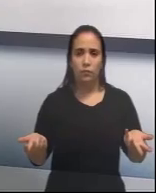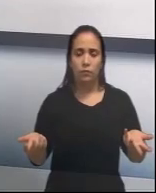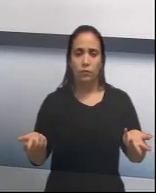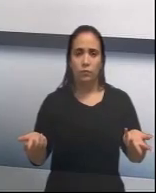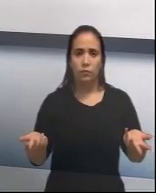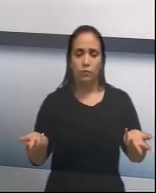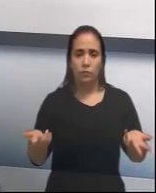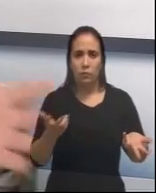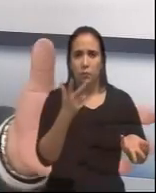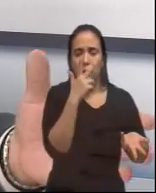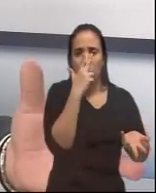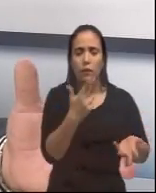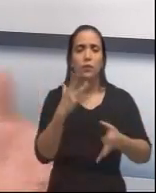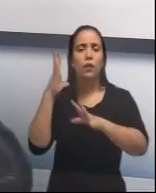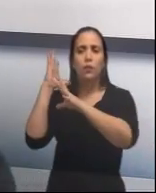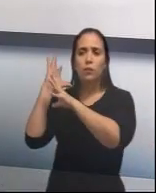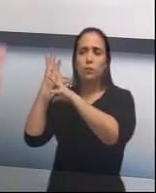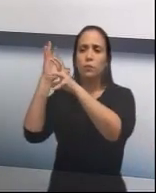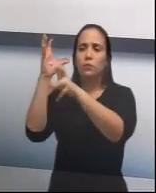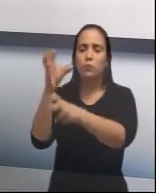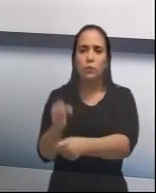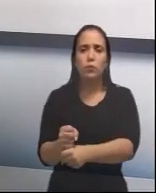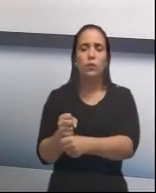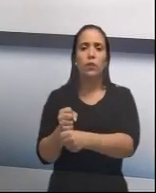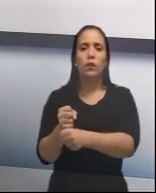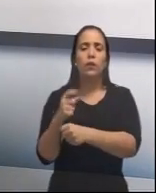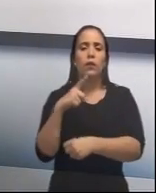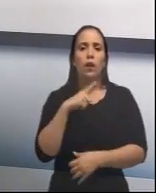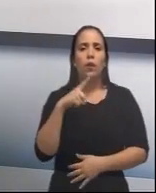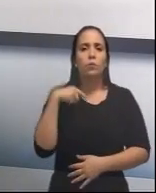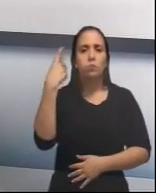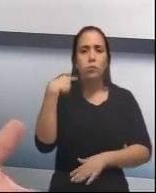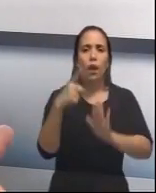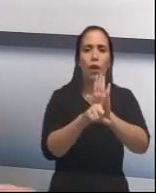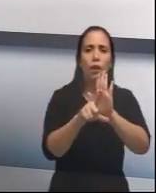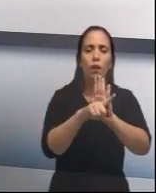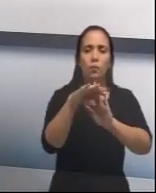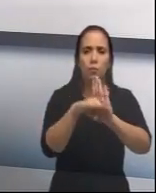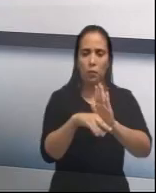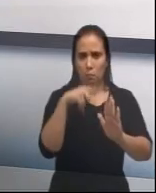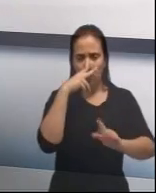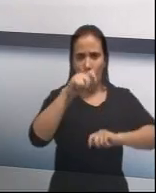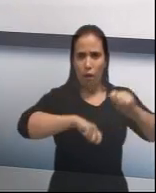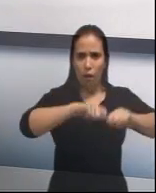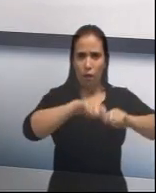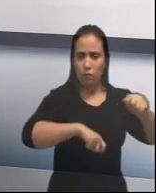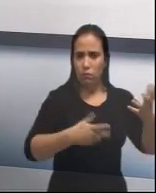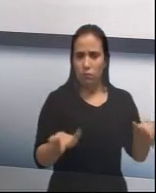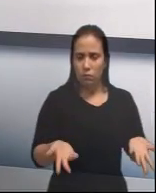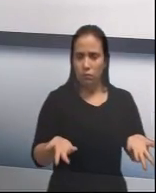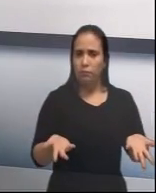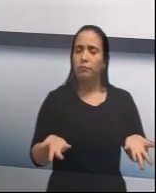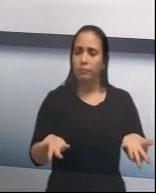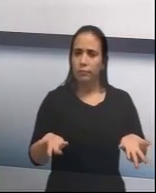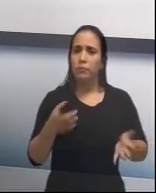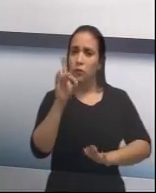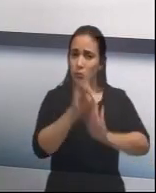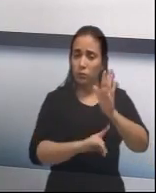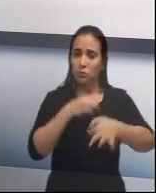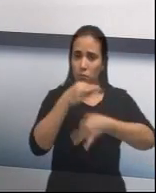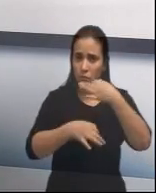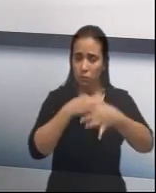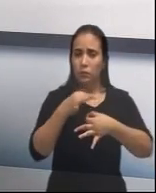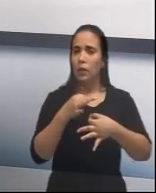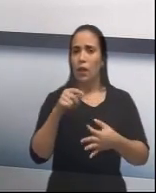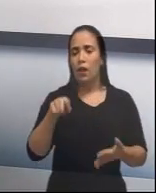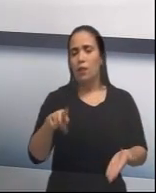seria desprezado todo arcabouço jurídico que faz parte desse país para poder fazer isso, né? Então, no Estado Democrático de Direito, essas coisas